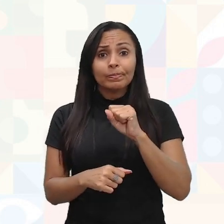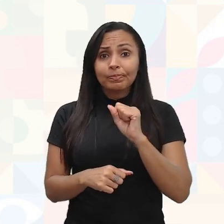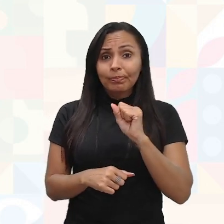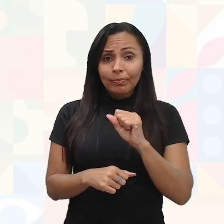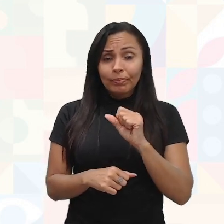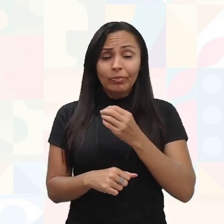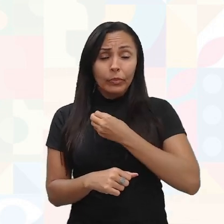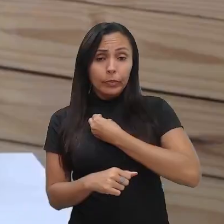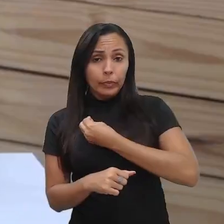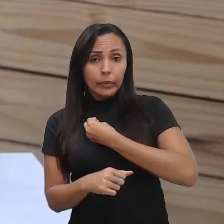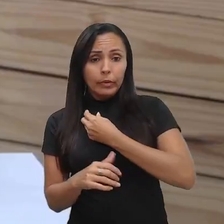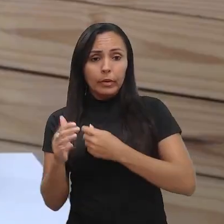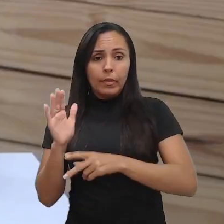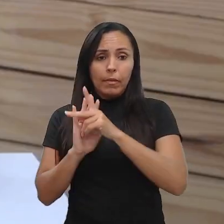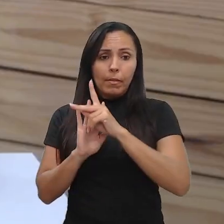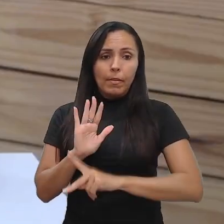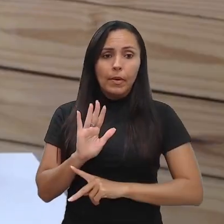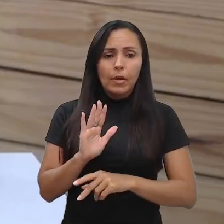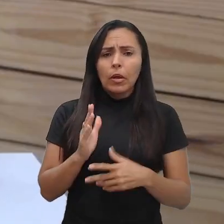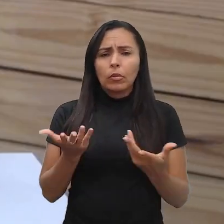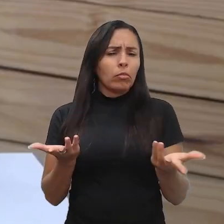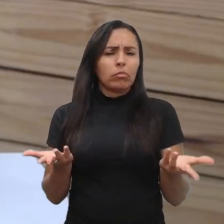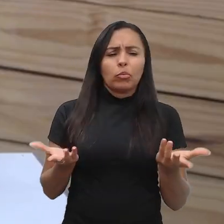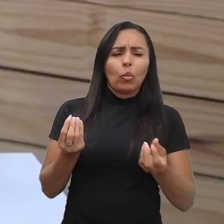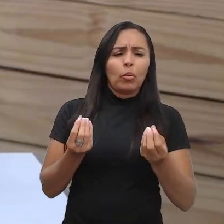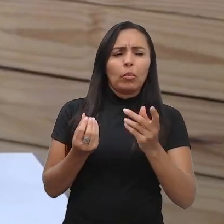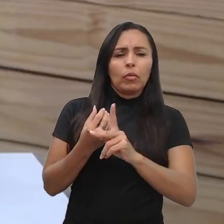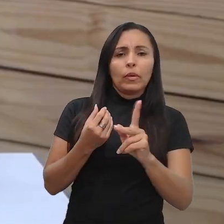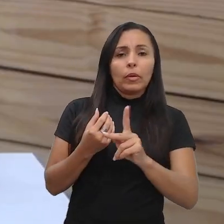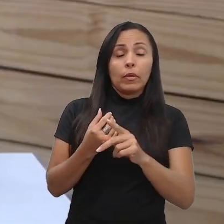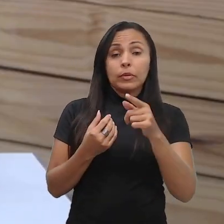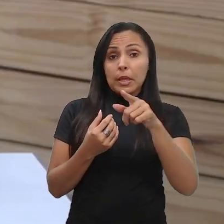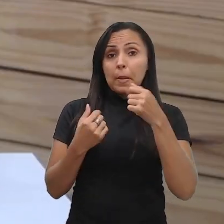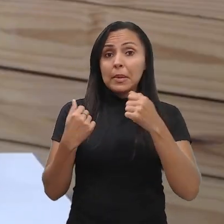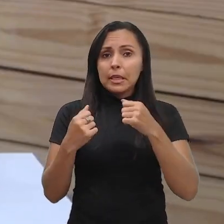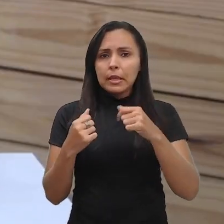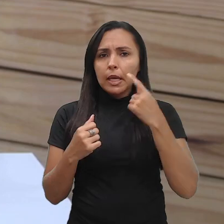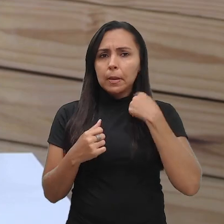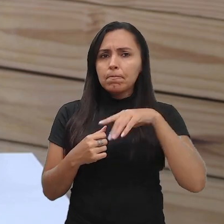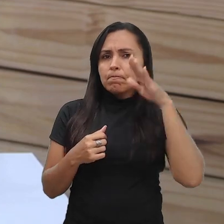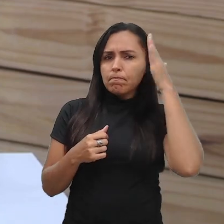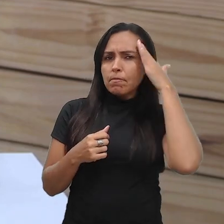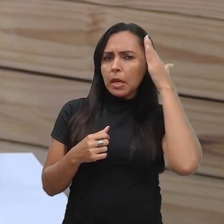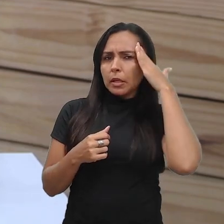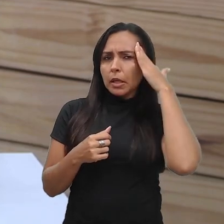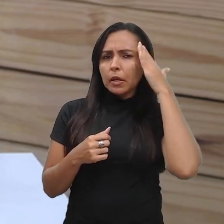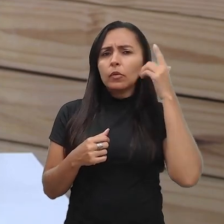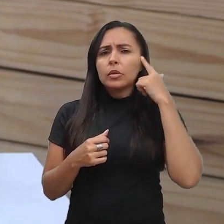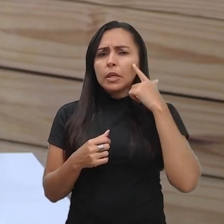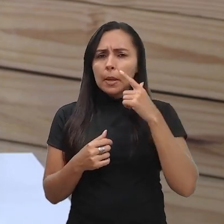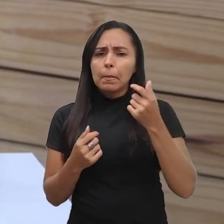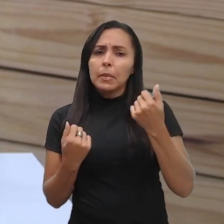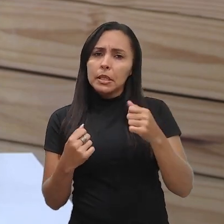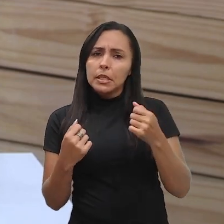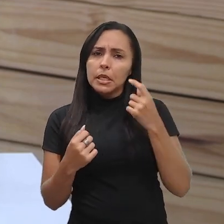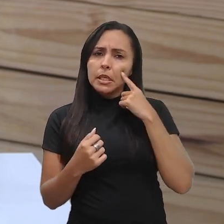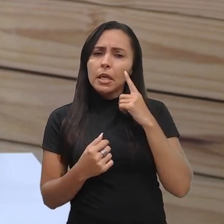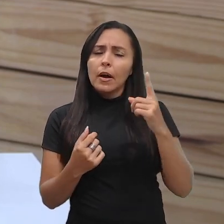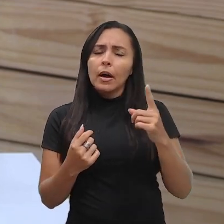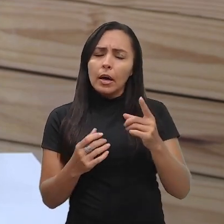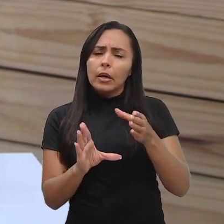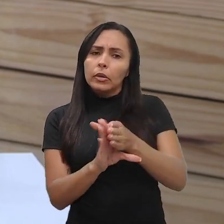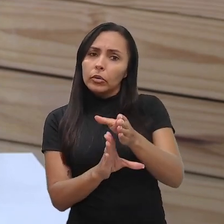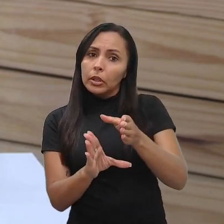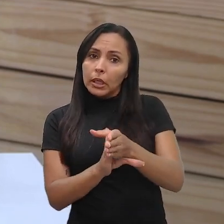no projeto. Como assim, professor? Você precisa ter em mente que você vai precisar consultar o cliente. Você precisa saber o que é